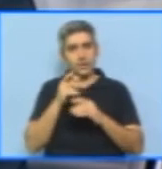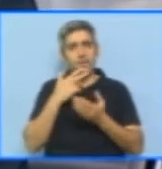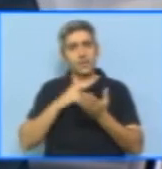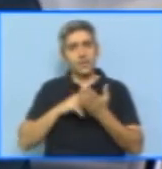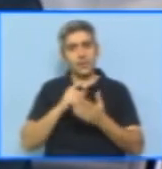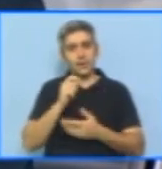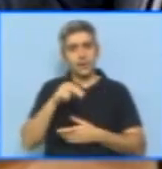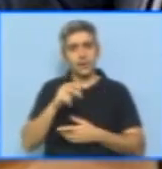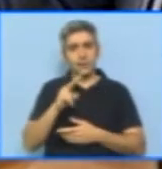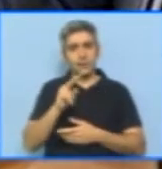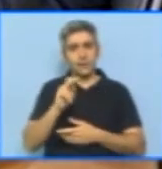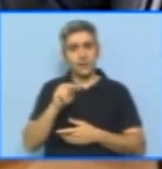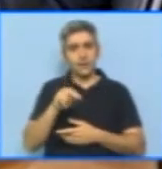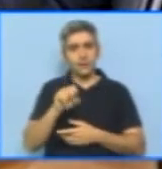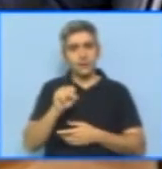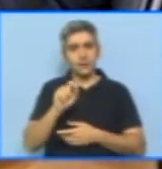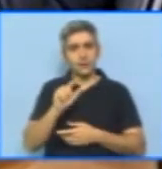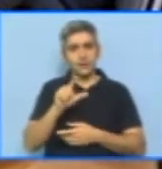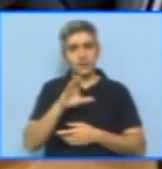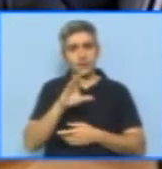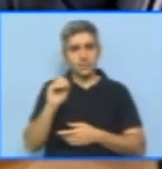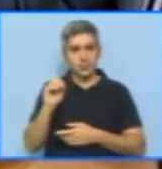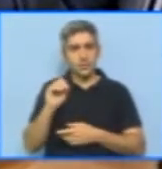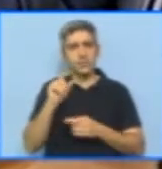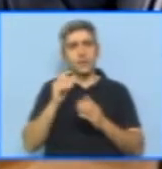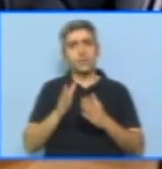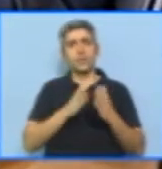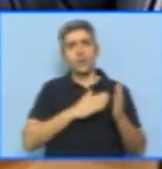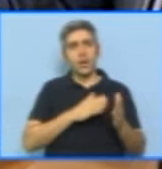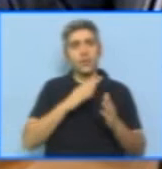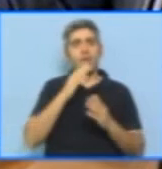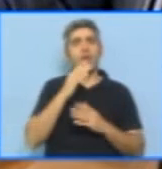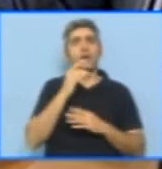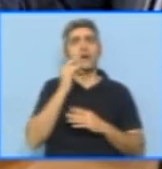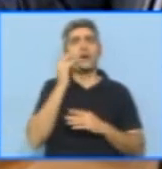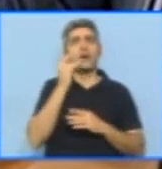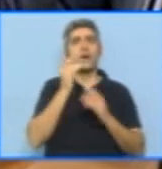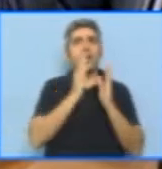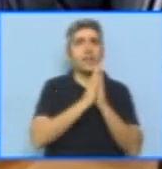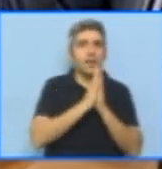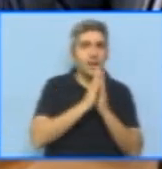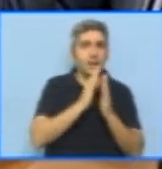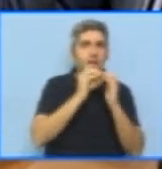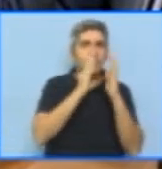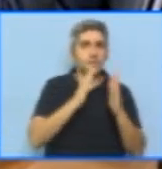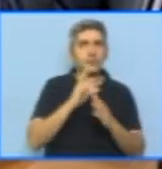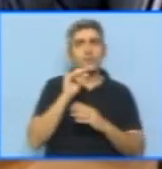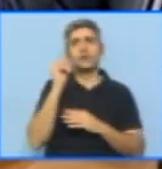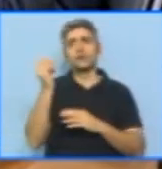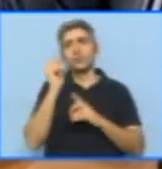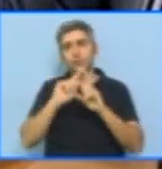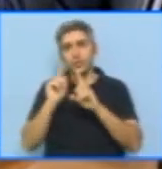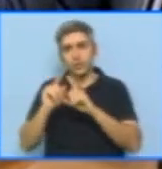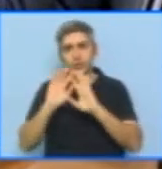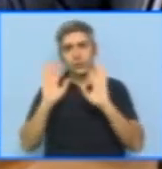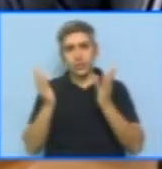Evangelho. Por outro lado, como é que a Igreja, enfim, e as instituições, até de forma mais alargada, não são